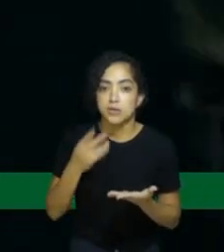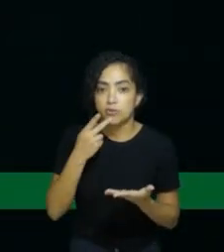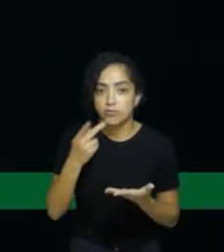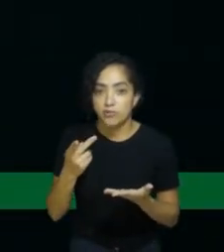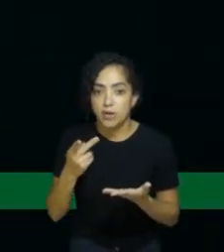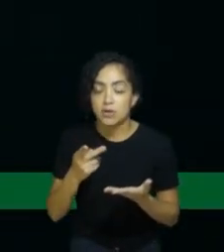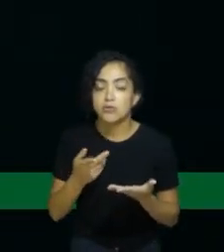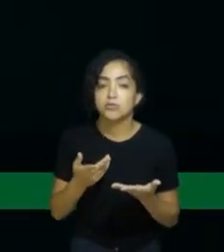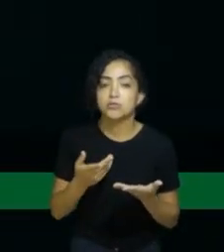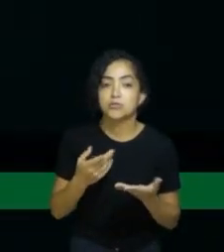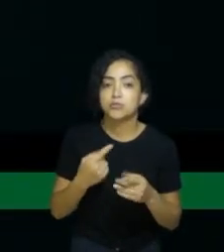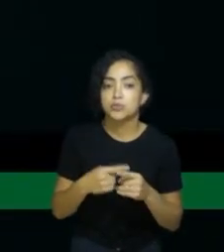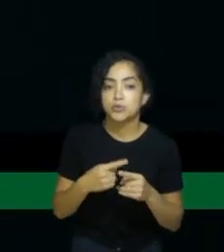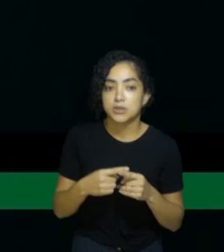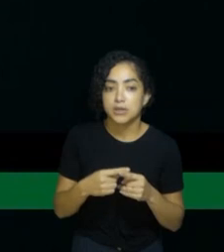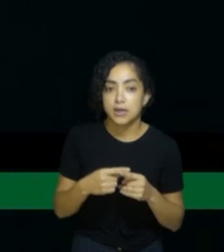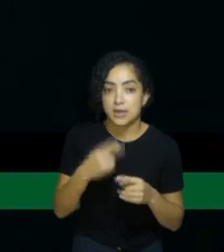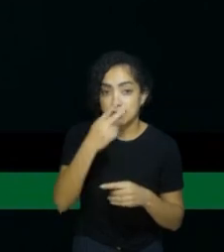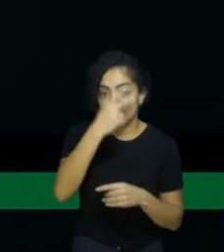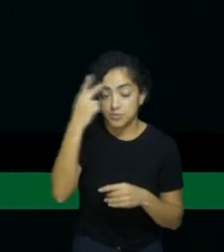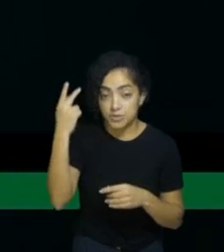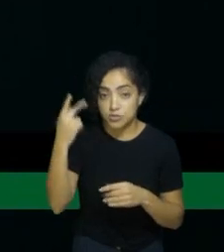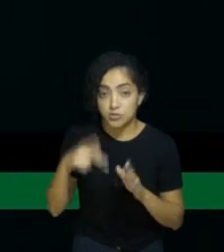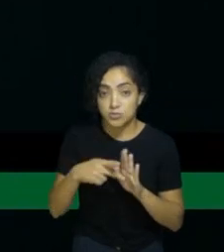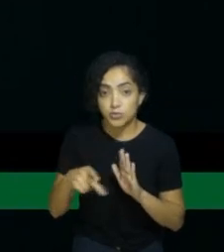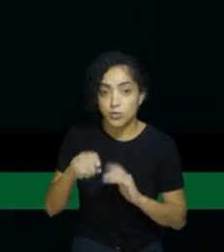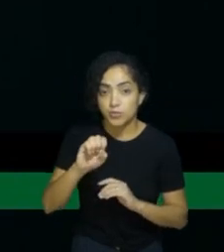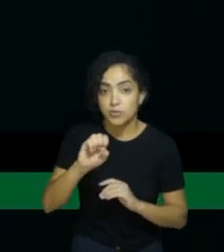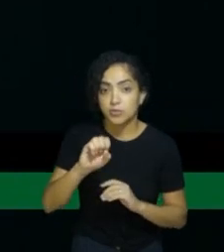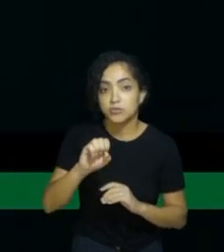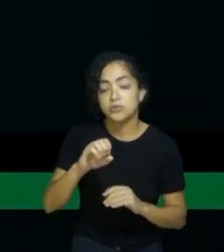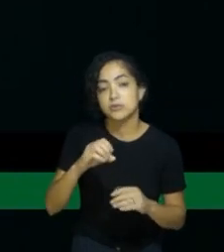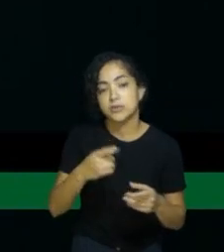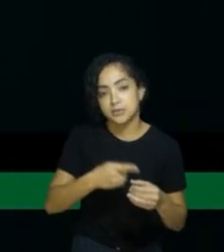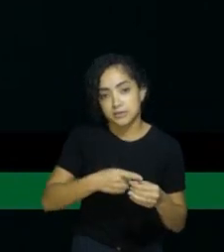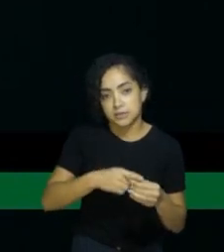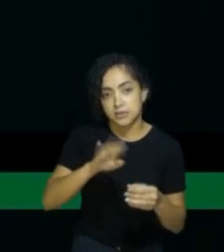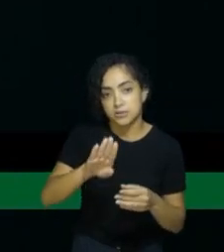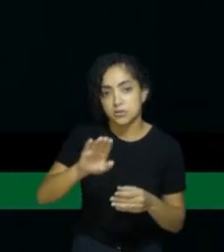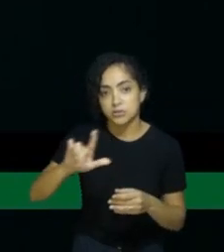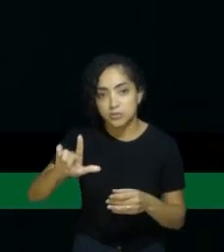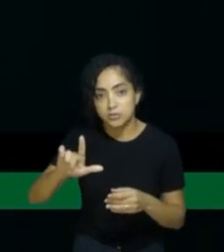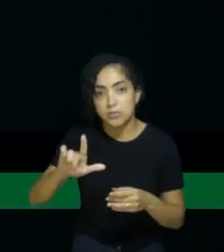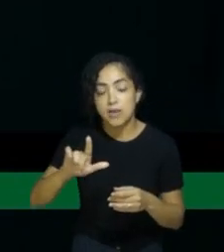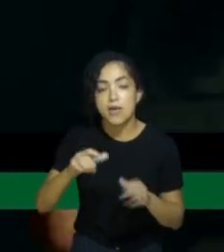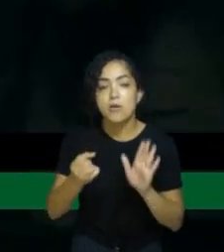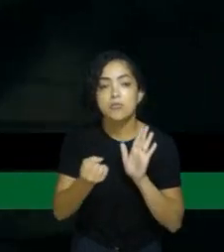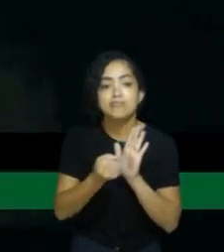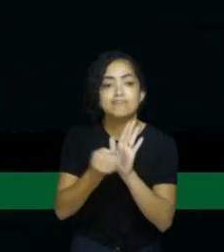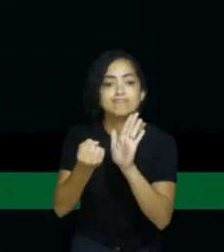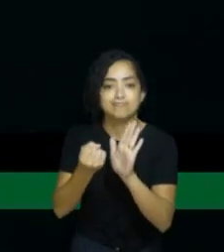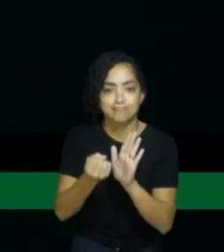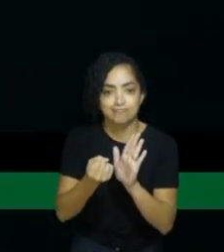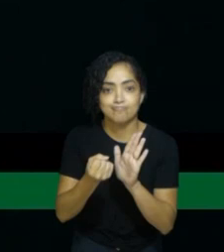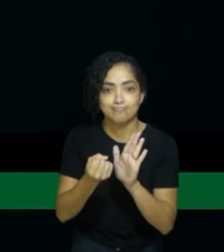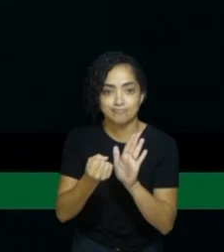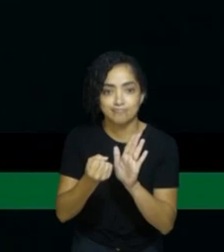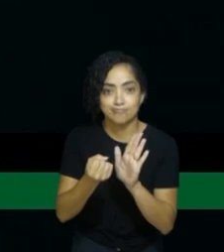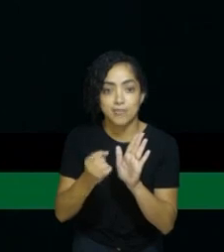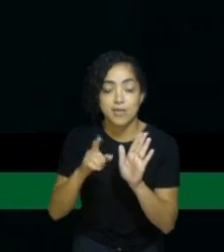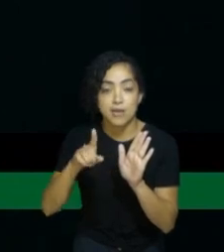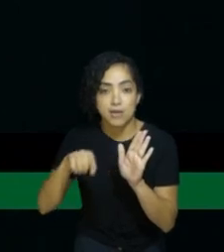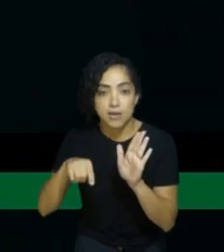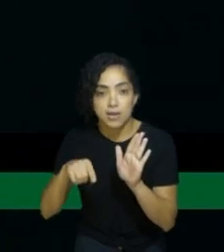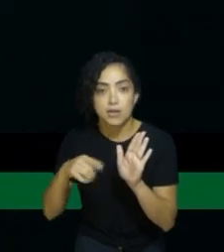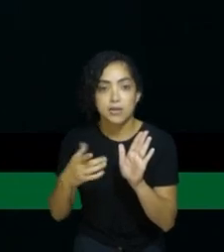entidade porque as pessoas aqui de Blumenau já assimilaram que a Renal Vida é um patrimônio da cidade porque não patrimô aqui do